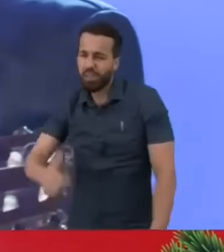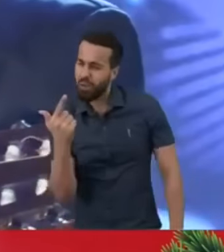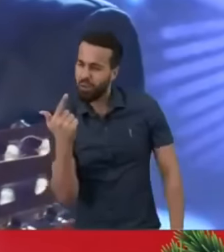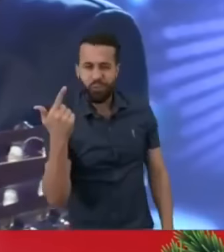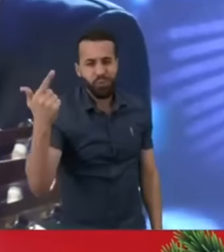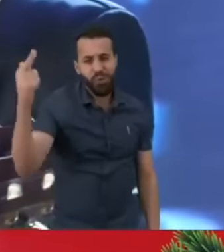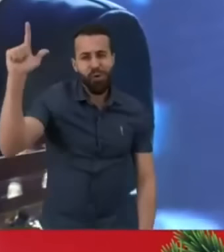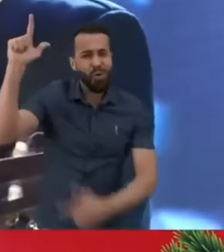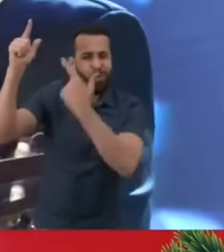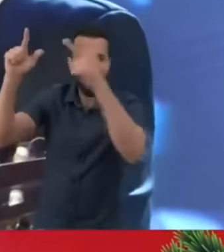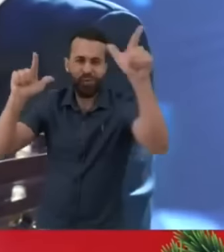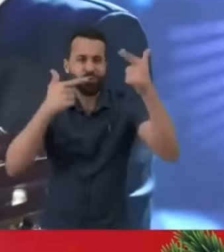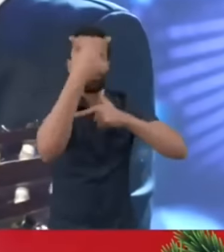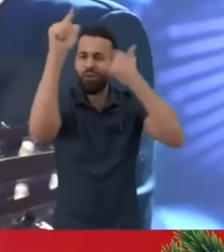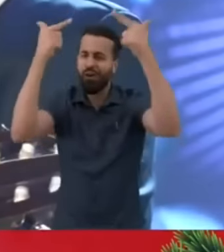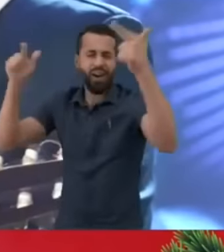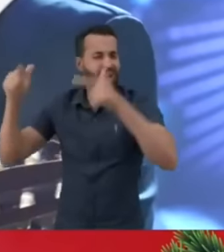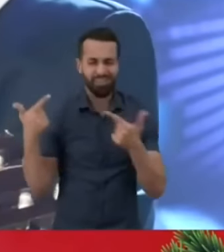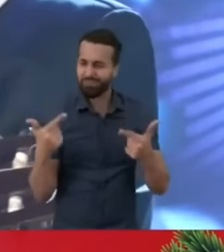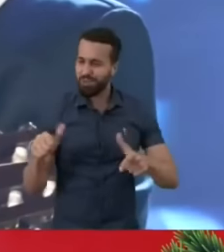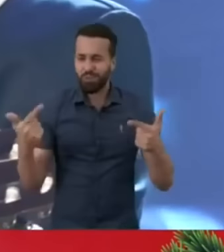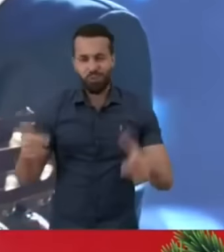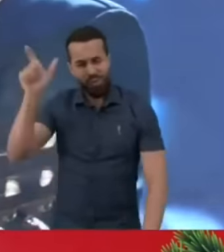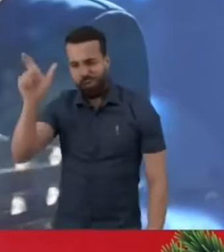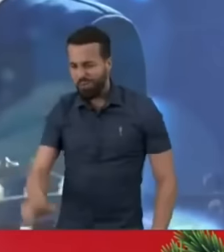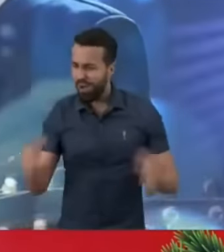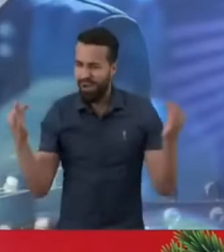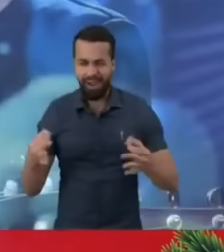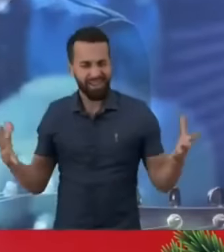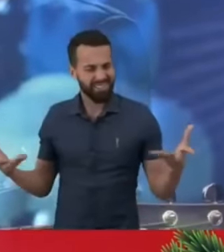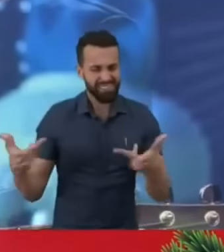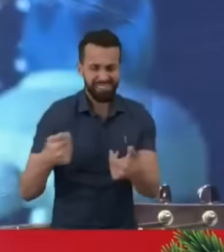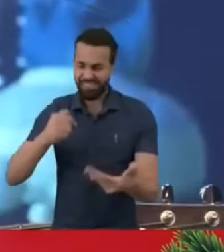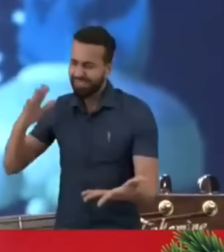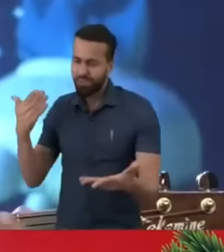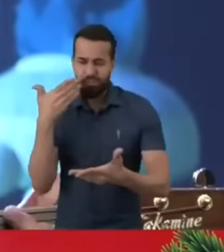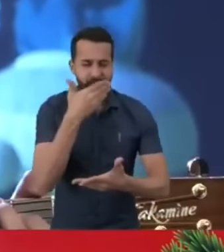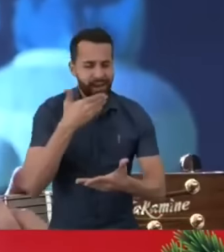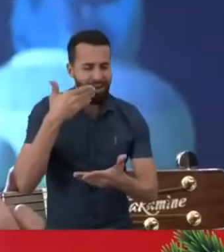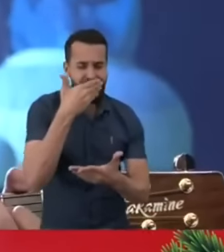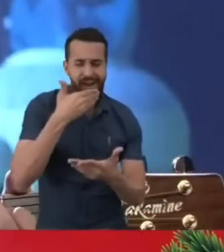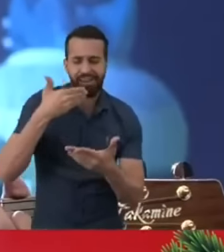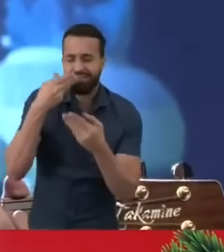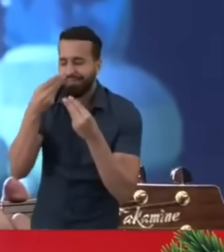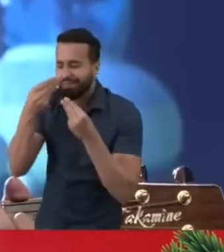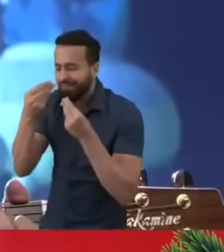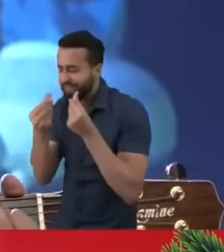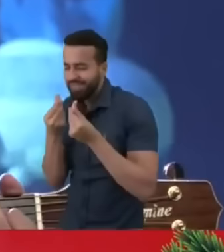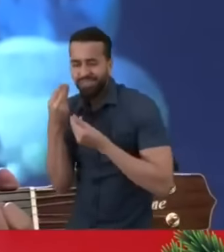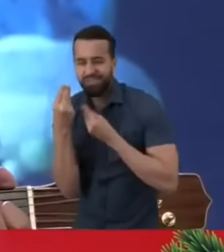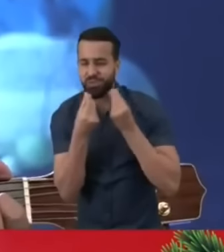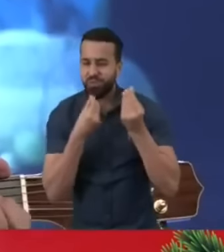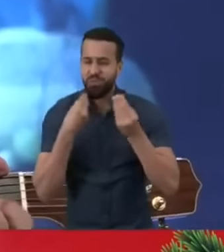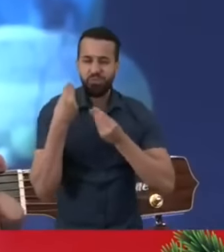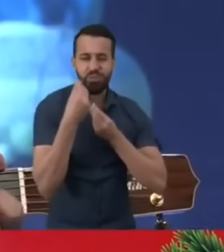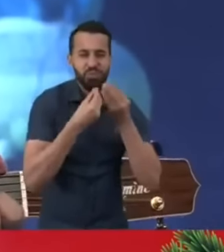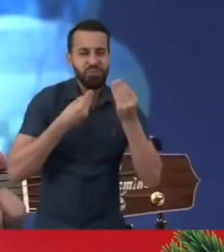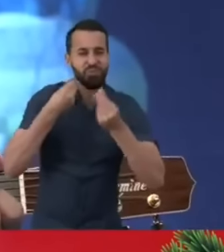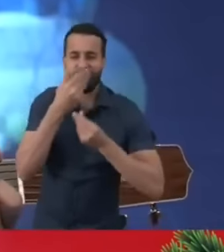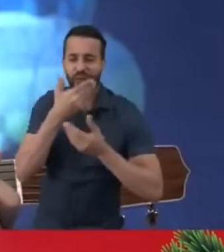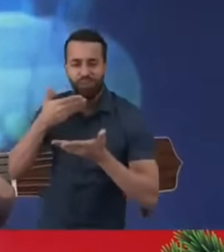E aí, vamos cantar. De mim, o puro mel que eu guardei para adoçar um